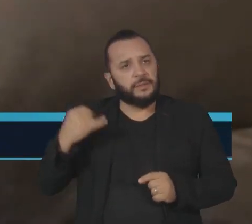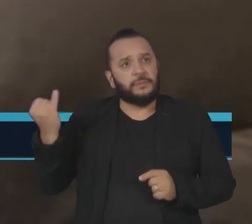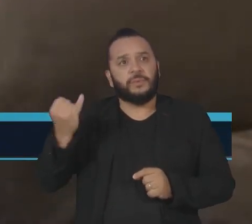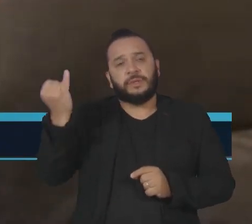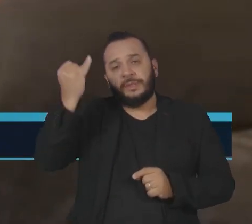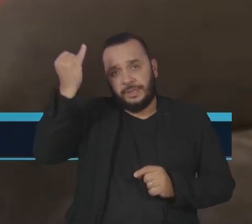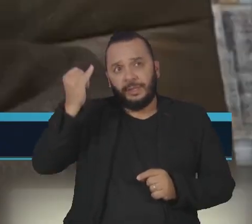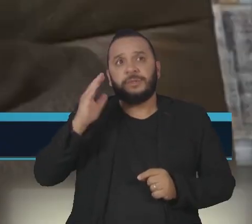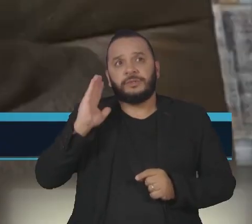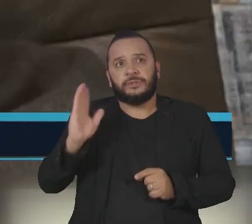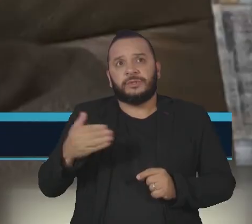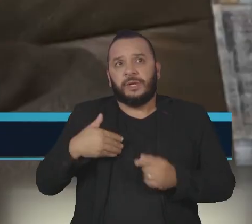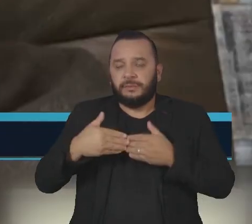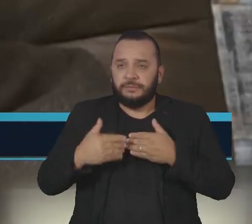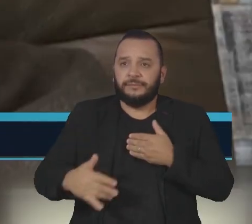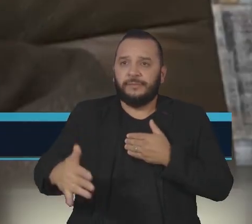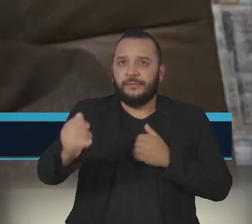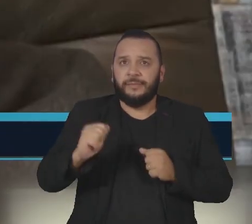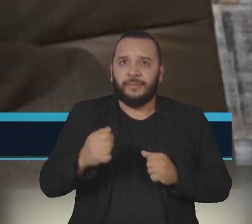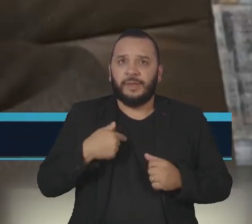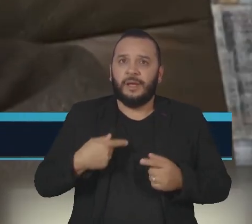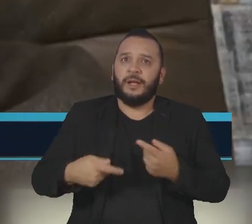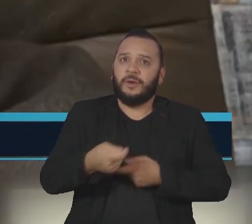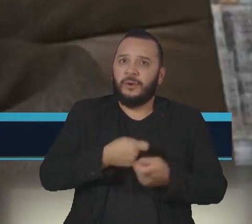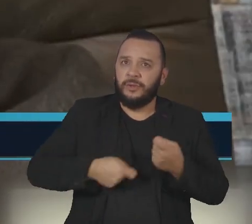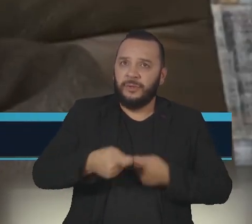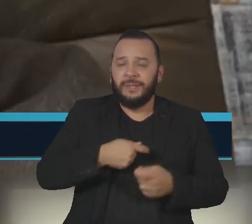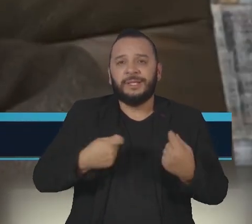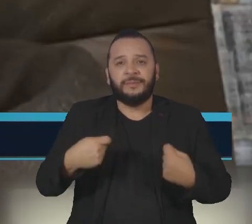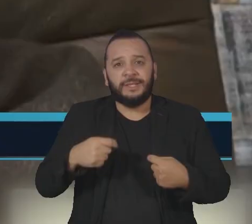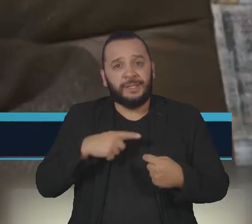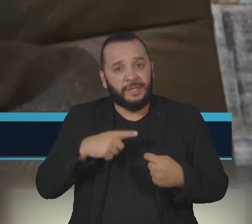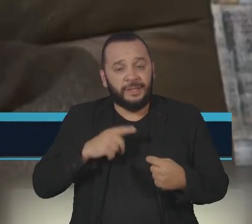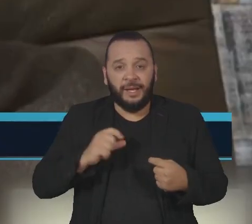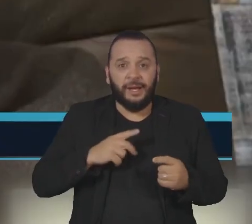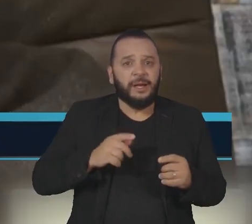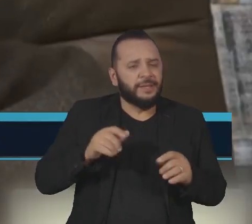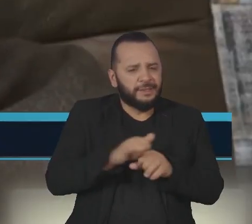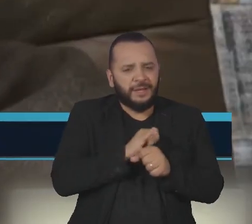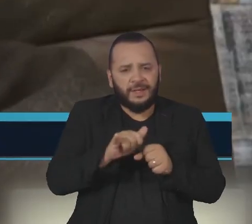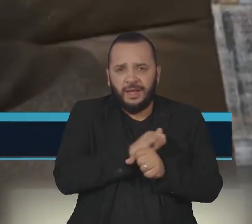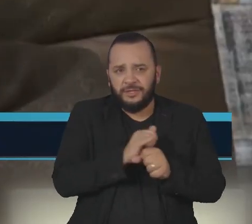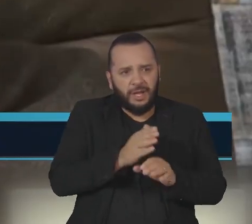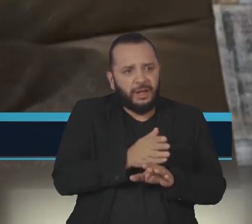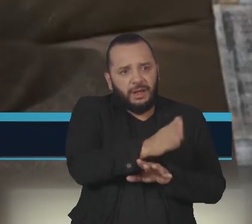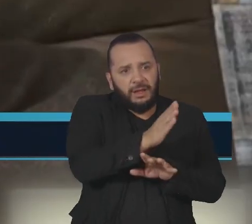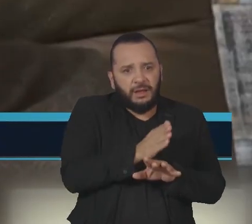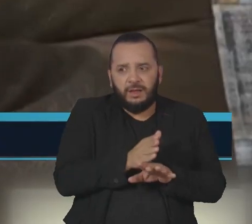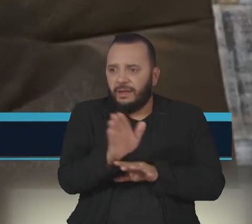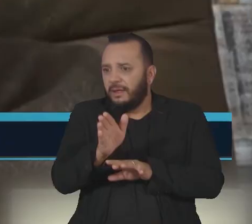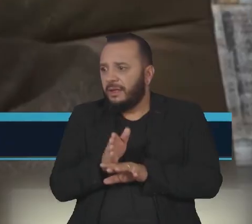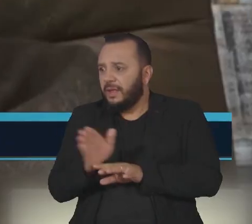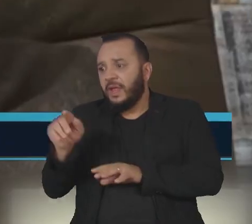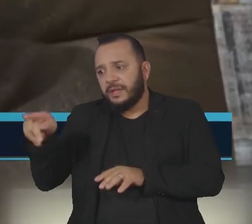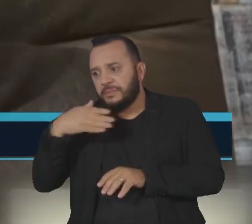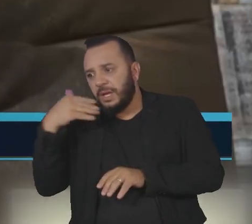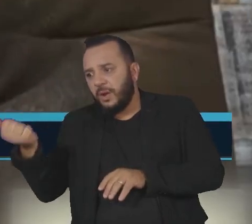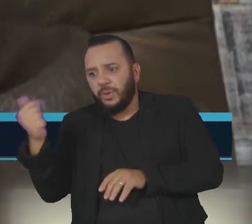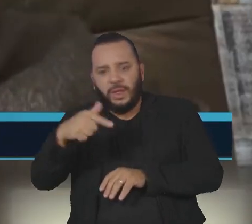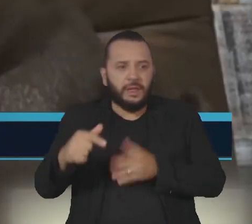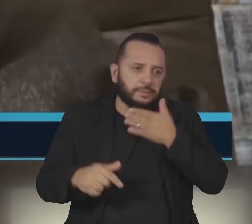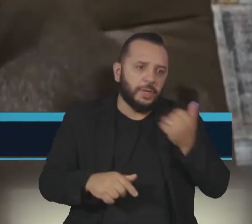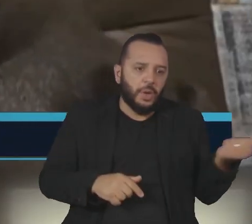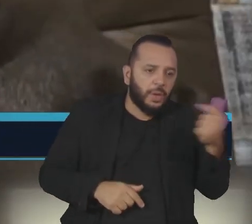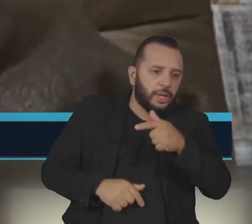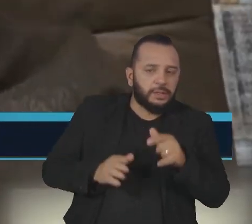as barreiras do tempo. O economista pode oferecer o caminho A, o caminho B, o caminho C, dizendo este talvez seja melhor, este talvez seja pior,